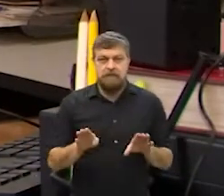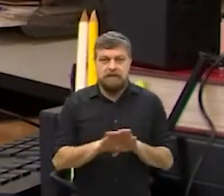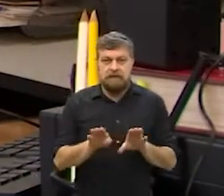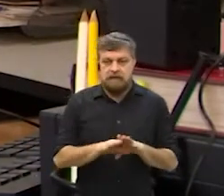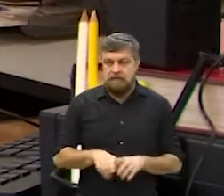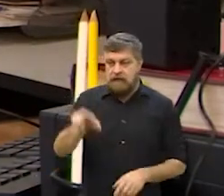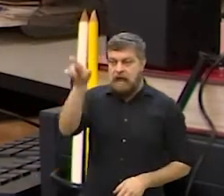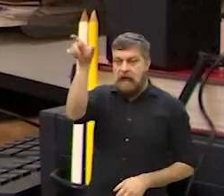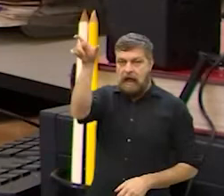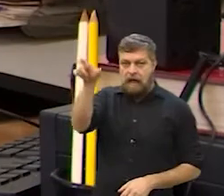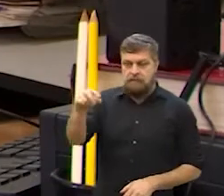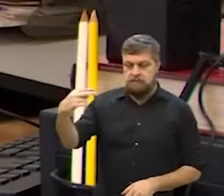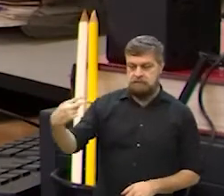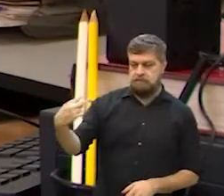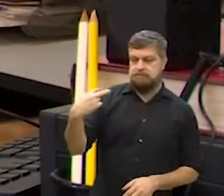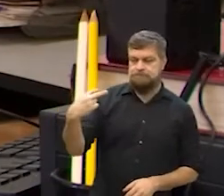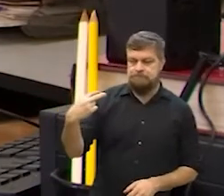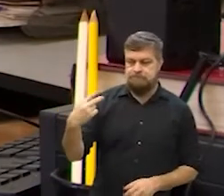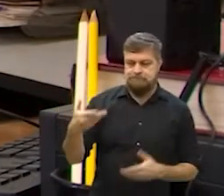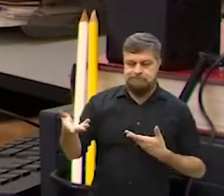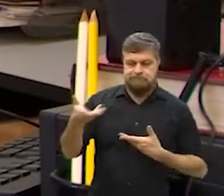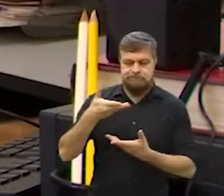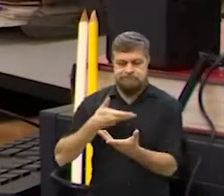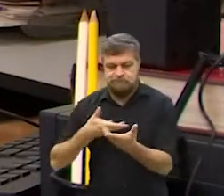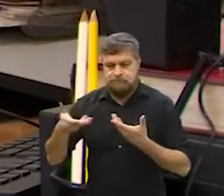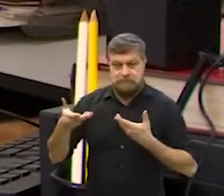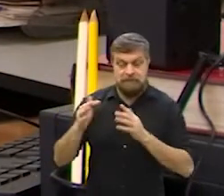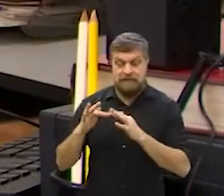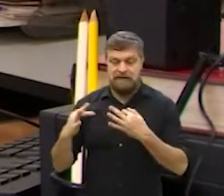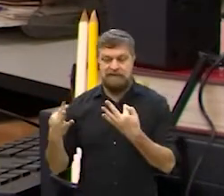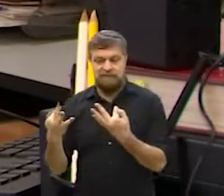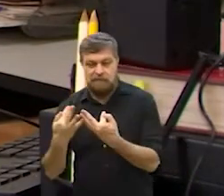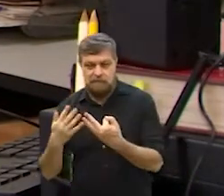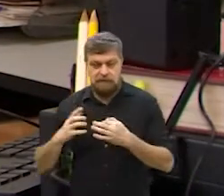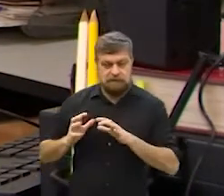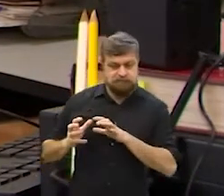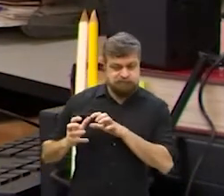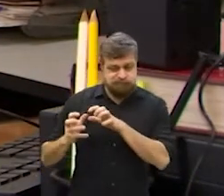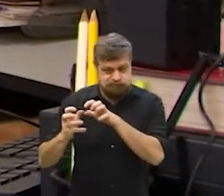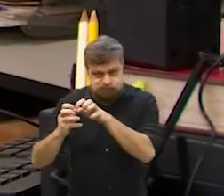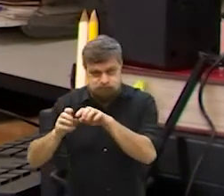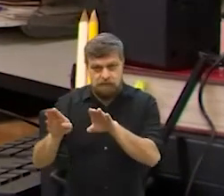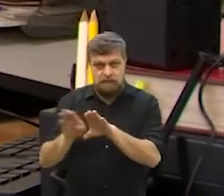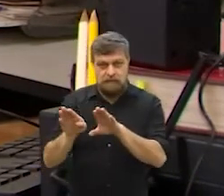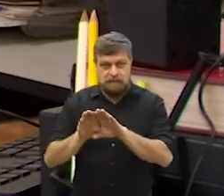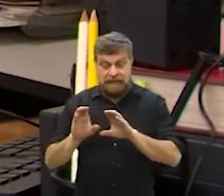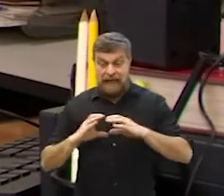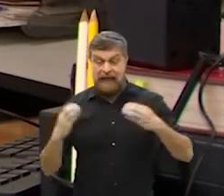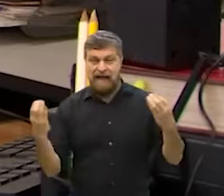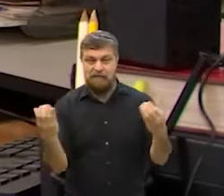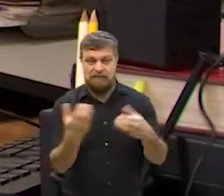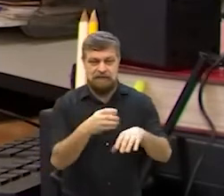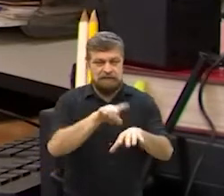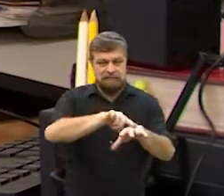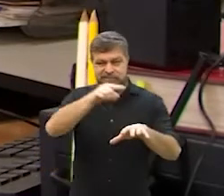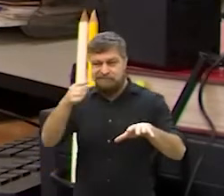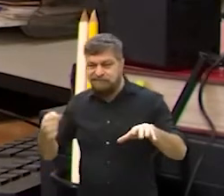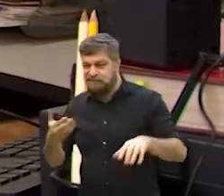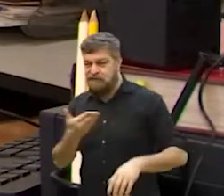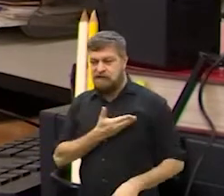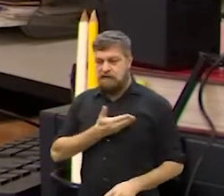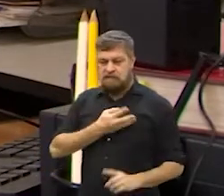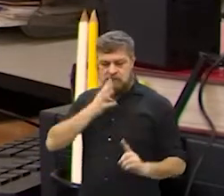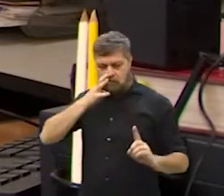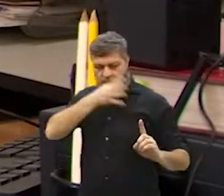e aceitação do outro também que é uma outra história Então os conflitos familiares as relações comunitárias